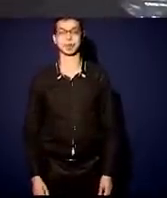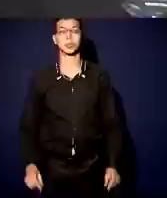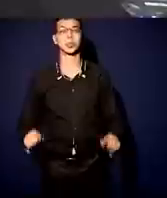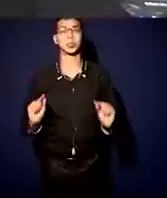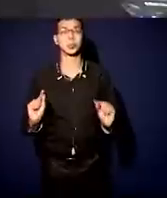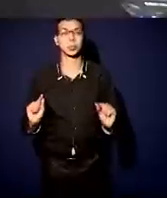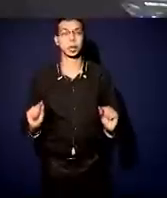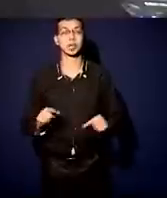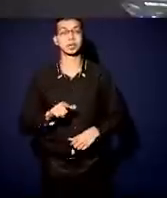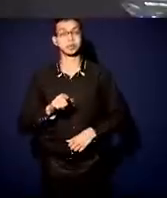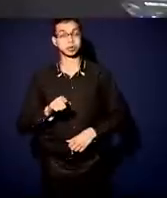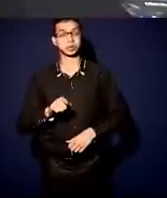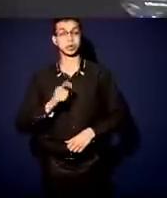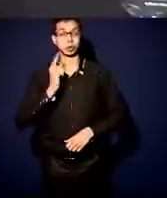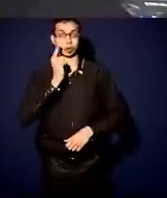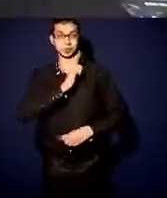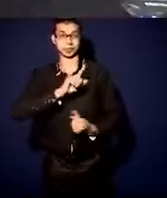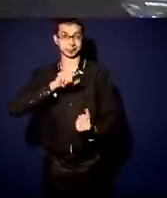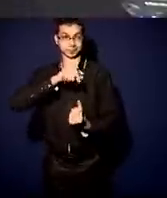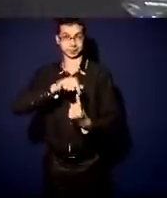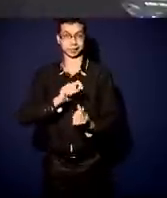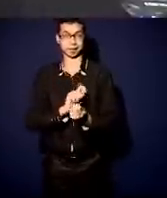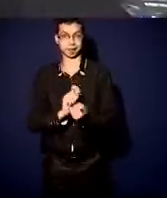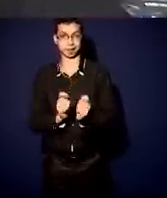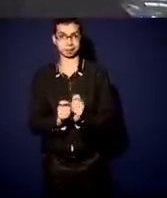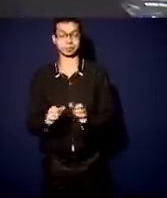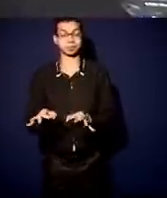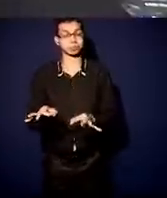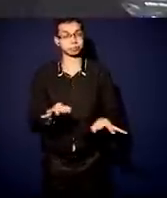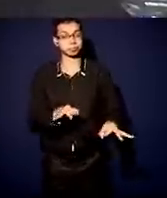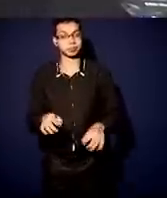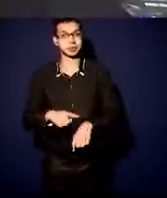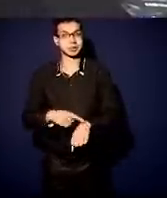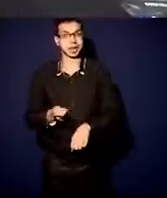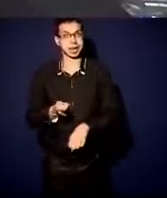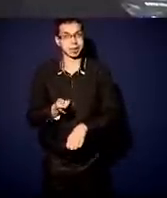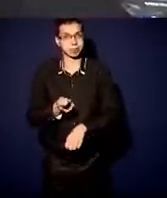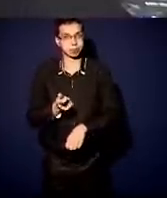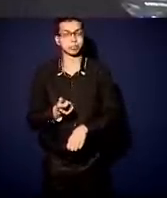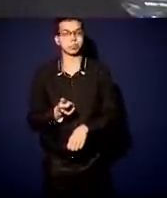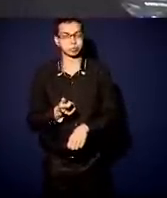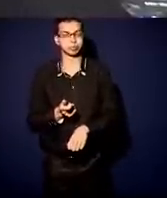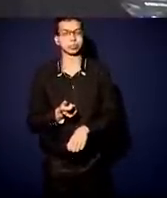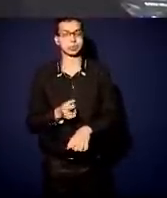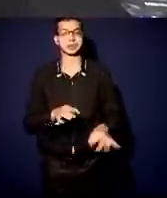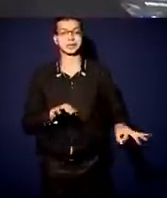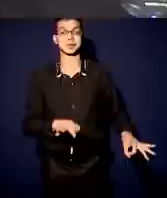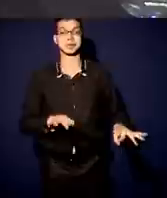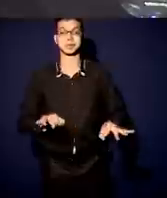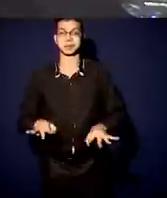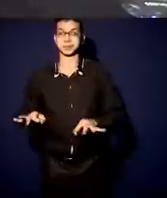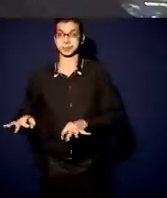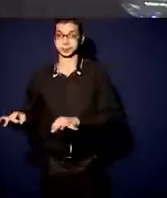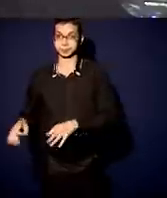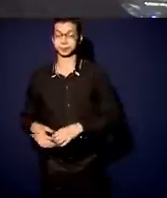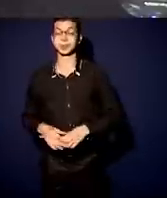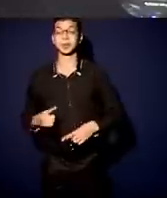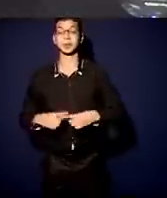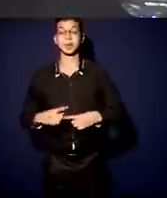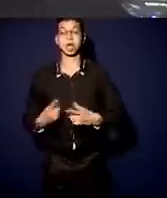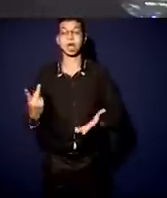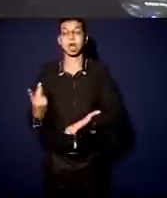a ajustar as metas para o curto prazo ao sabor das circunstâncias do momento